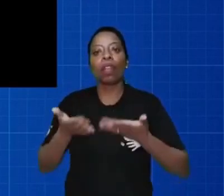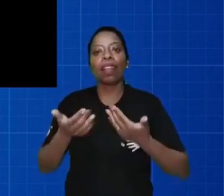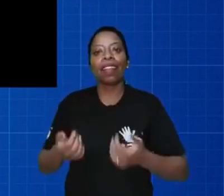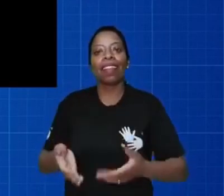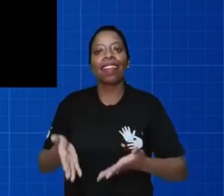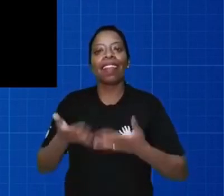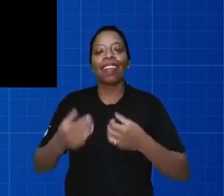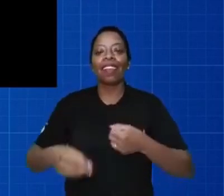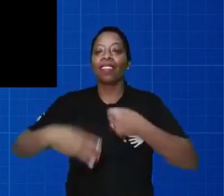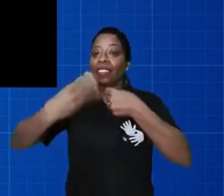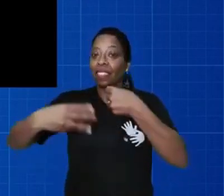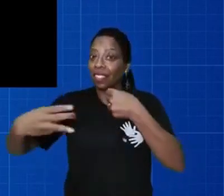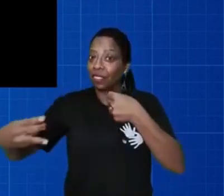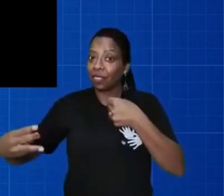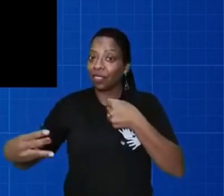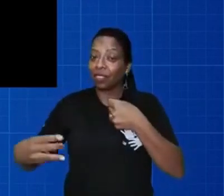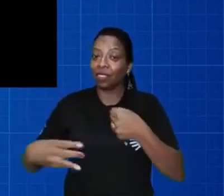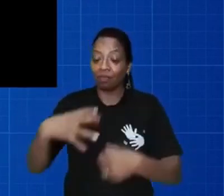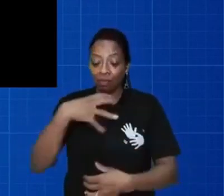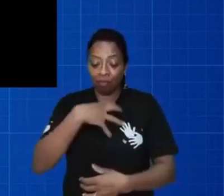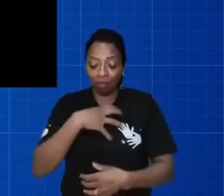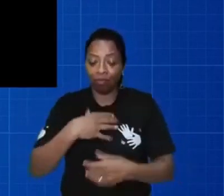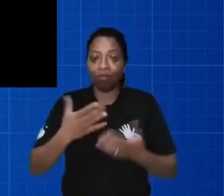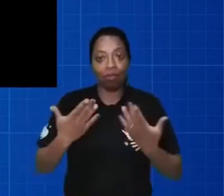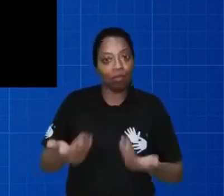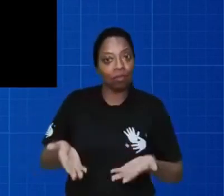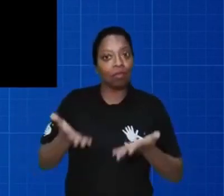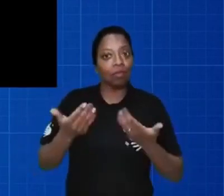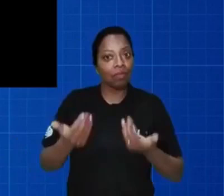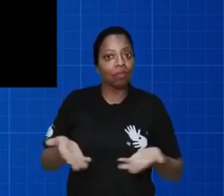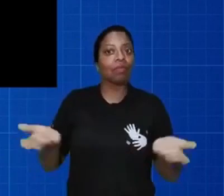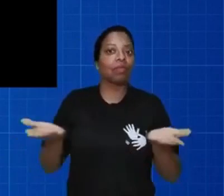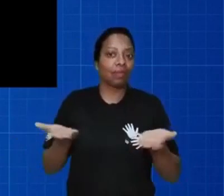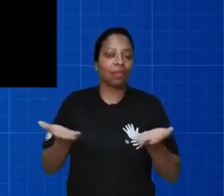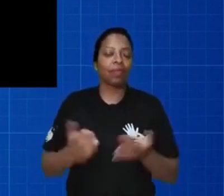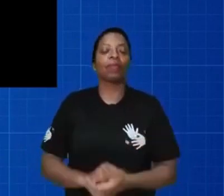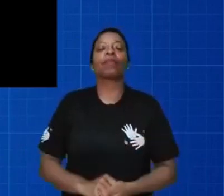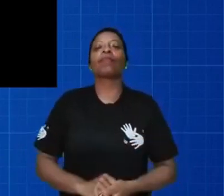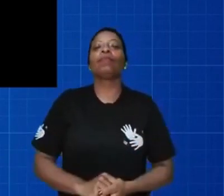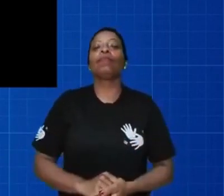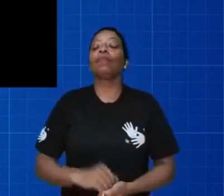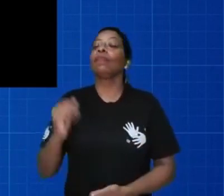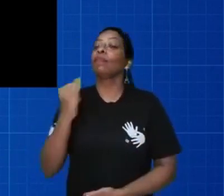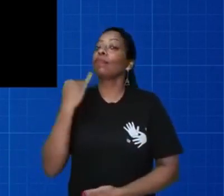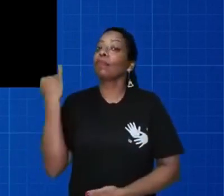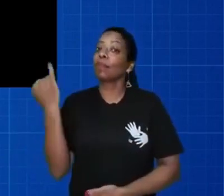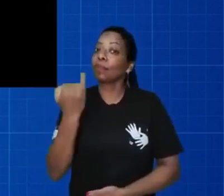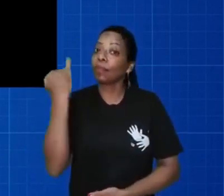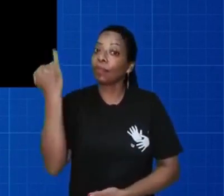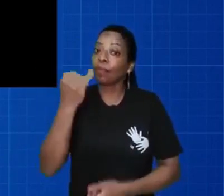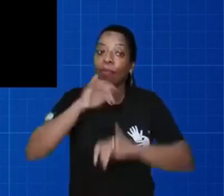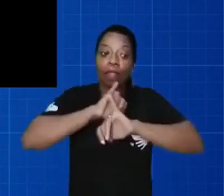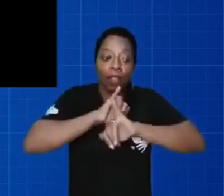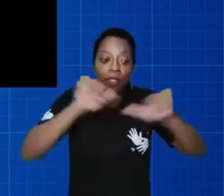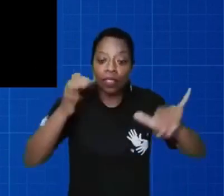Então, é sempre importante falar bem das vacinas para as crianças, porque elas costumam ter medo da vacina, surge aquela certa